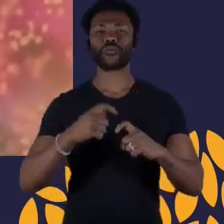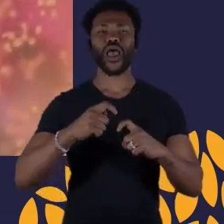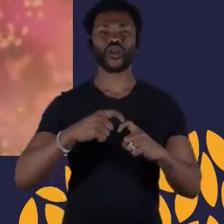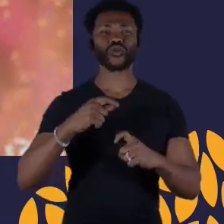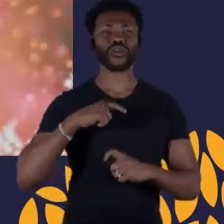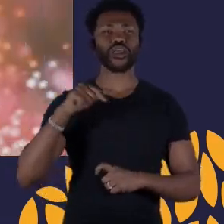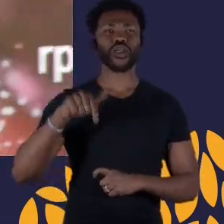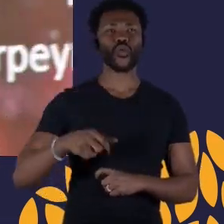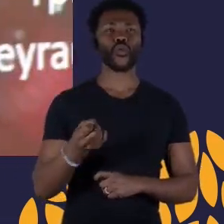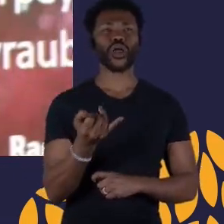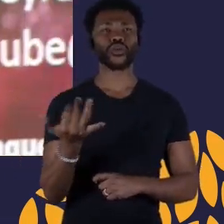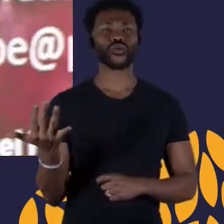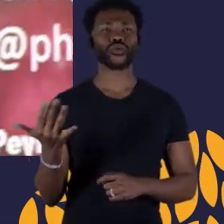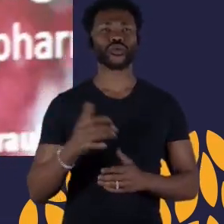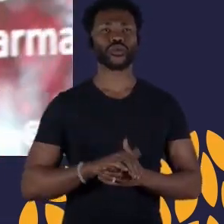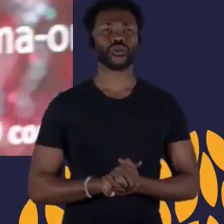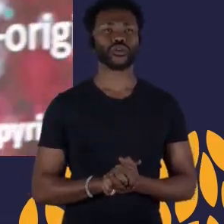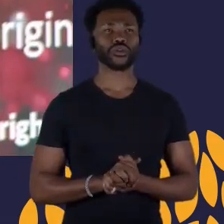aqui?